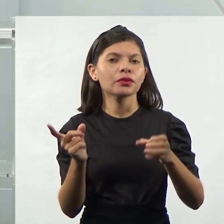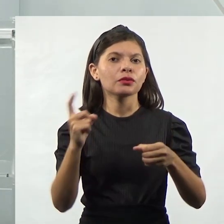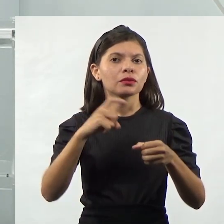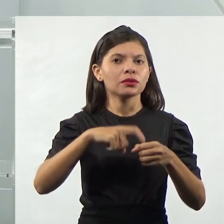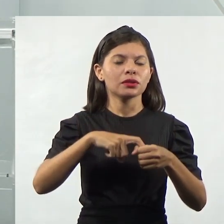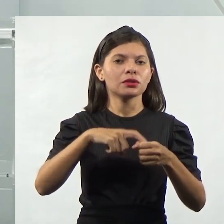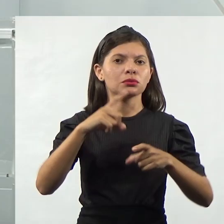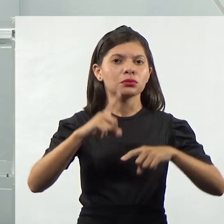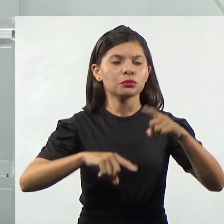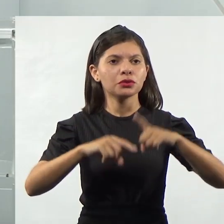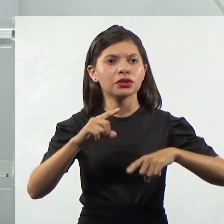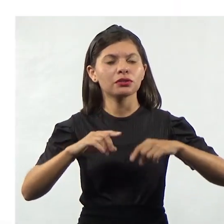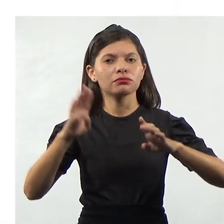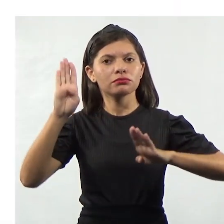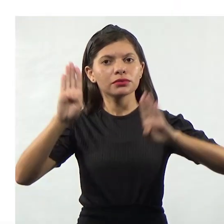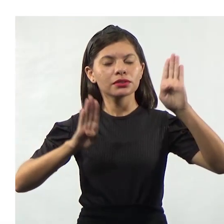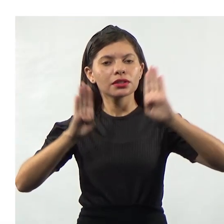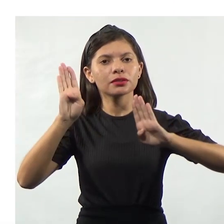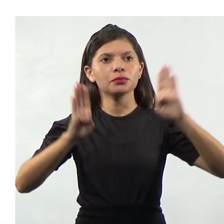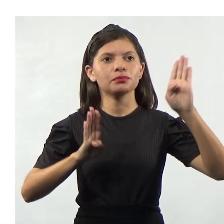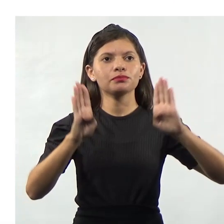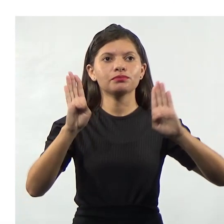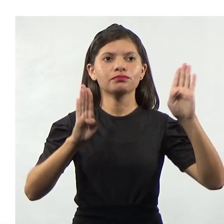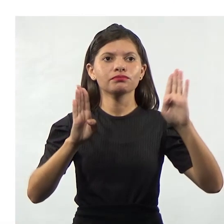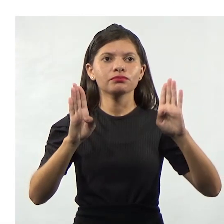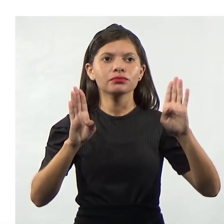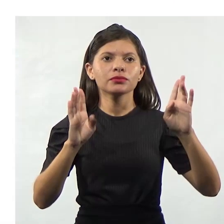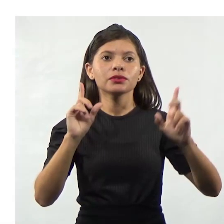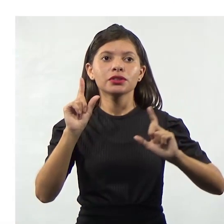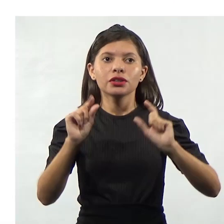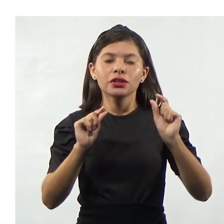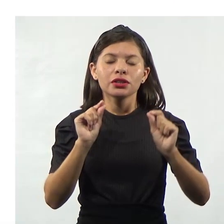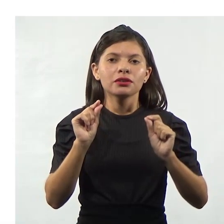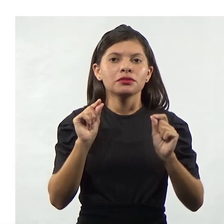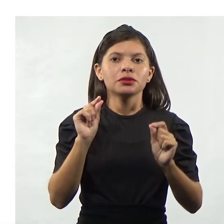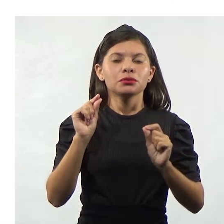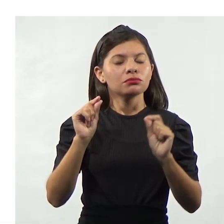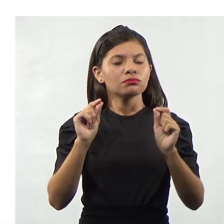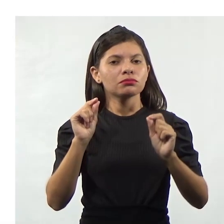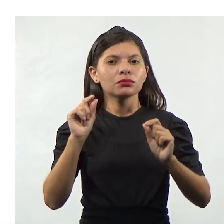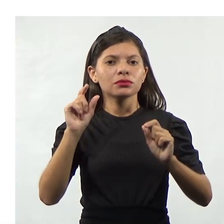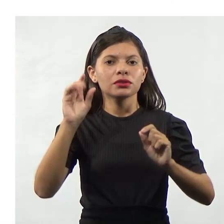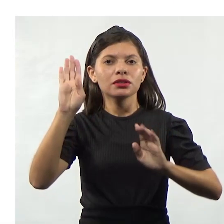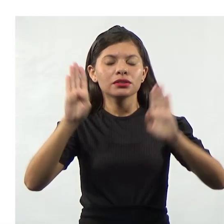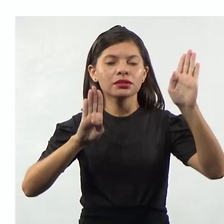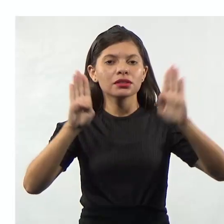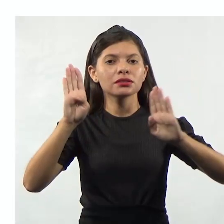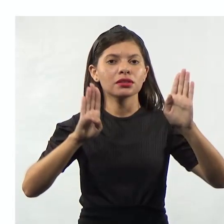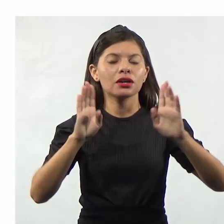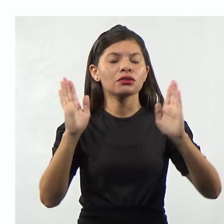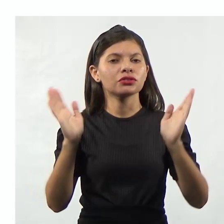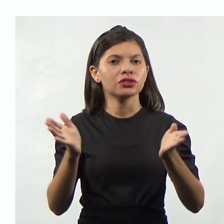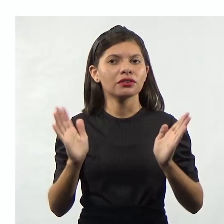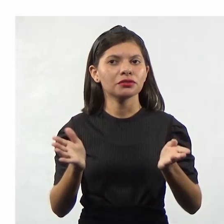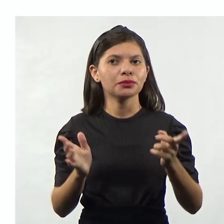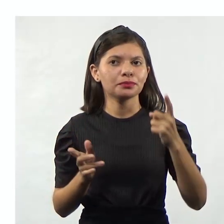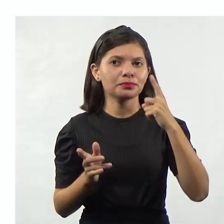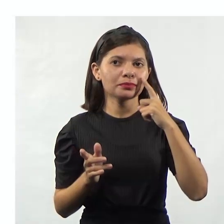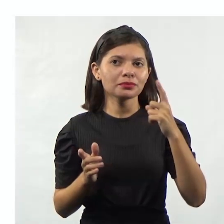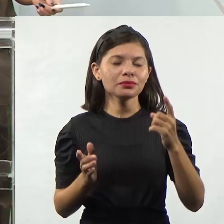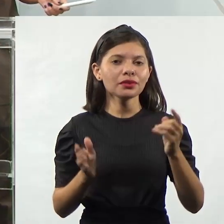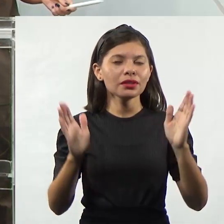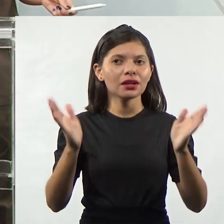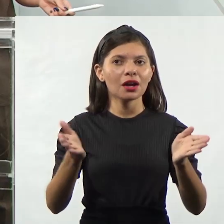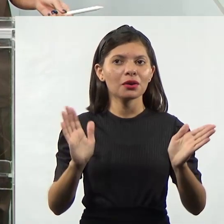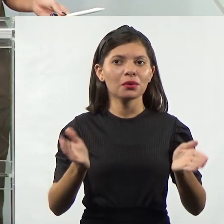aqui, o objeto da licitação, né? Que a gente já viu os casos de licitação. Agora,